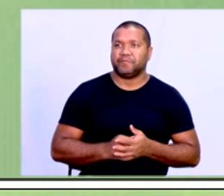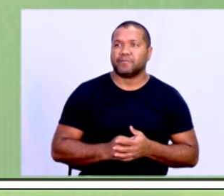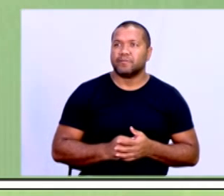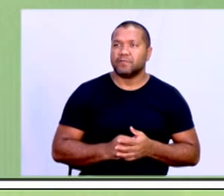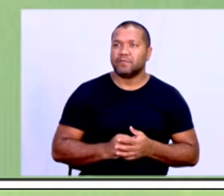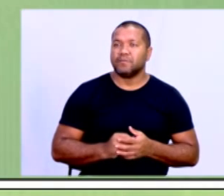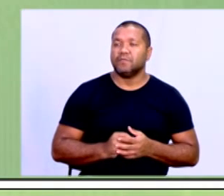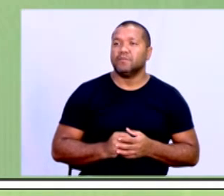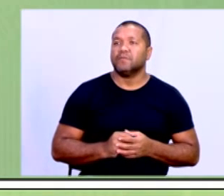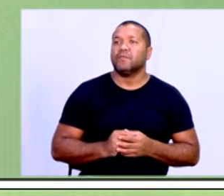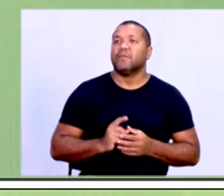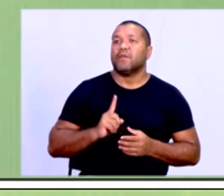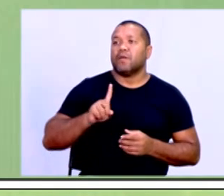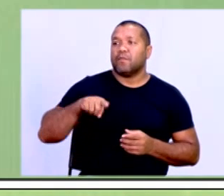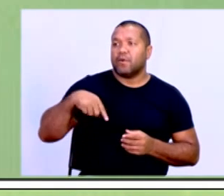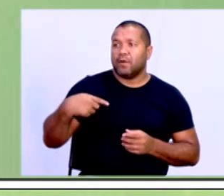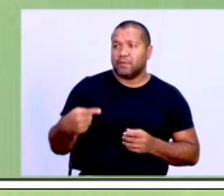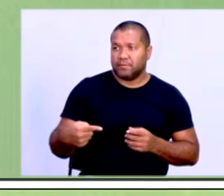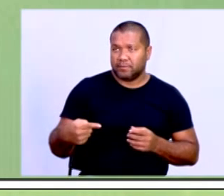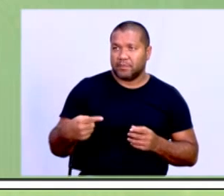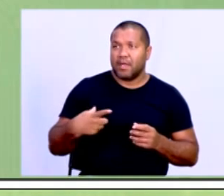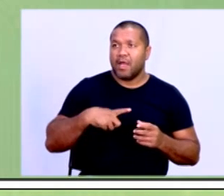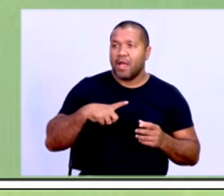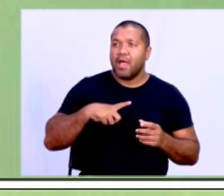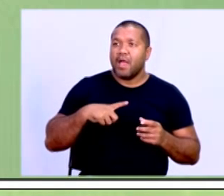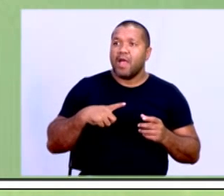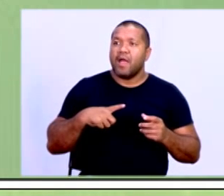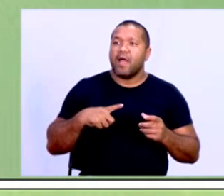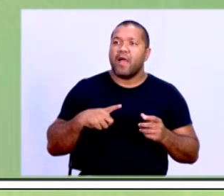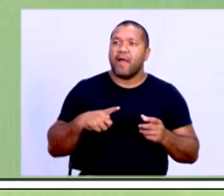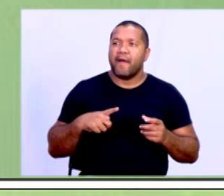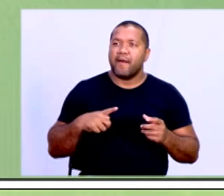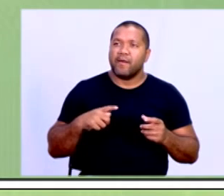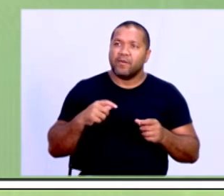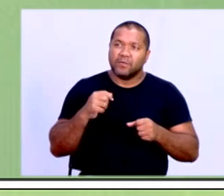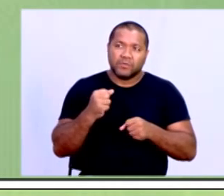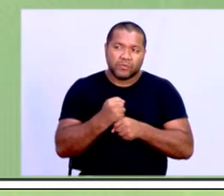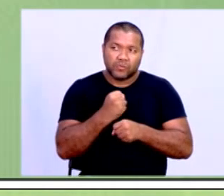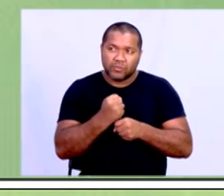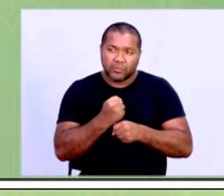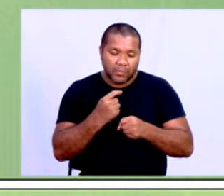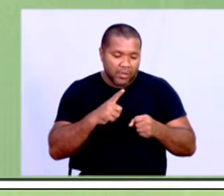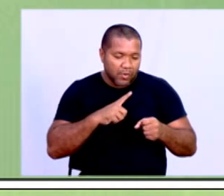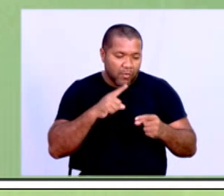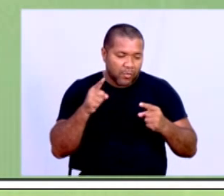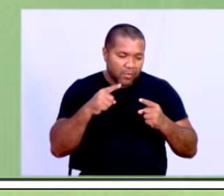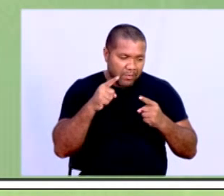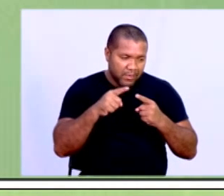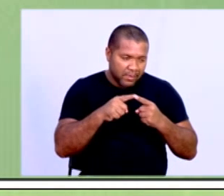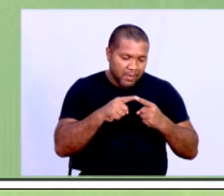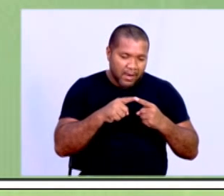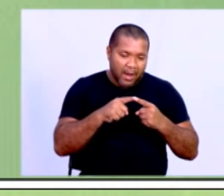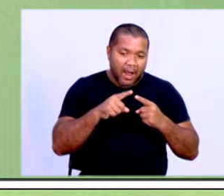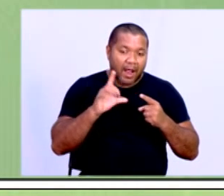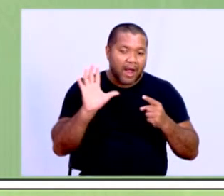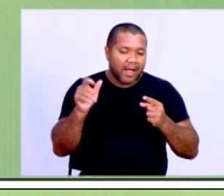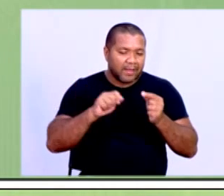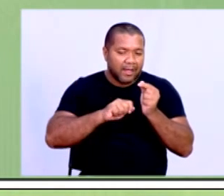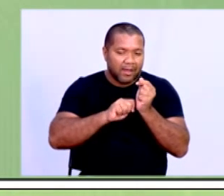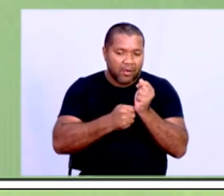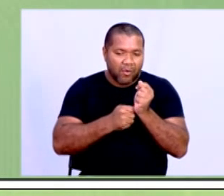e último componente é construir por finalidade. Cada esqueleto de código